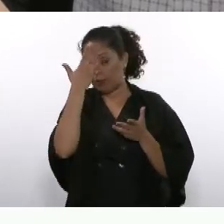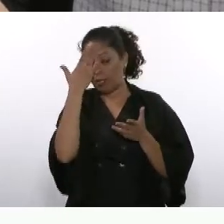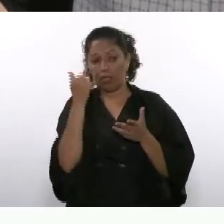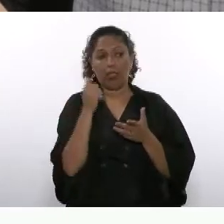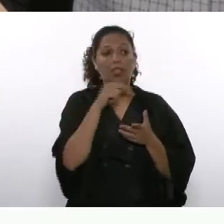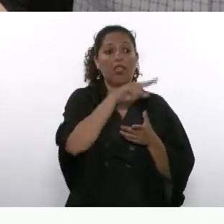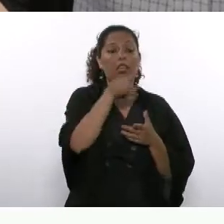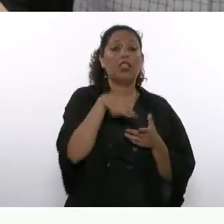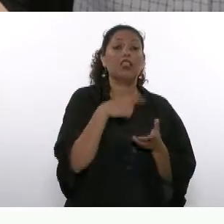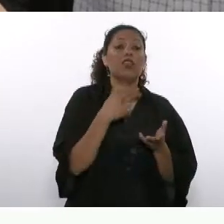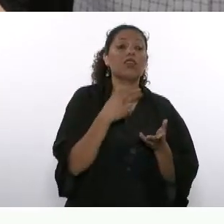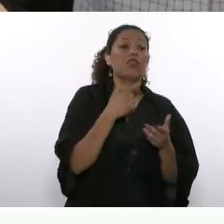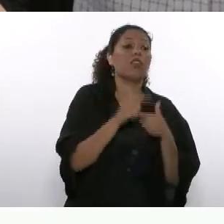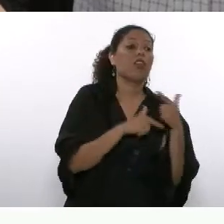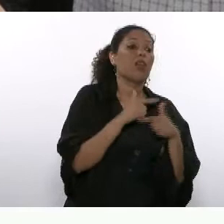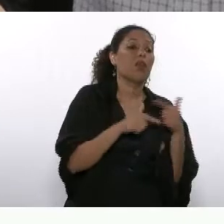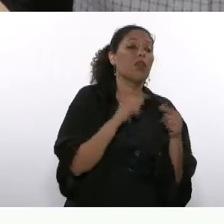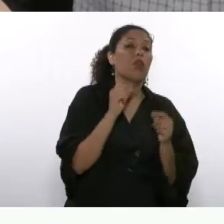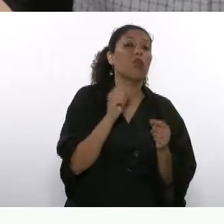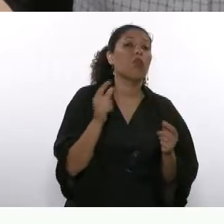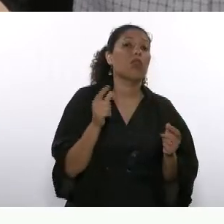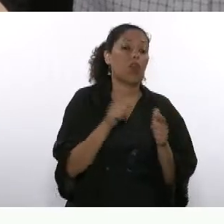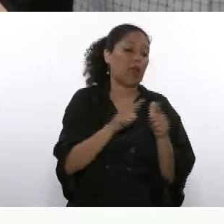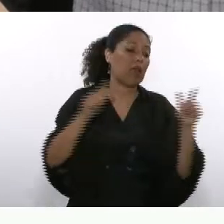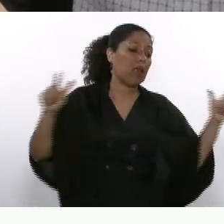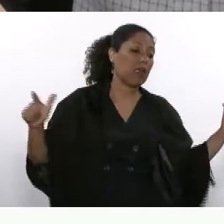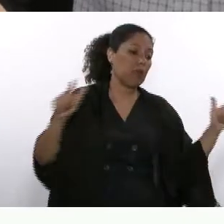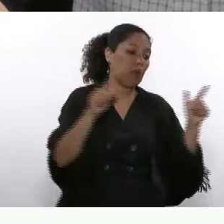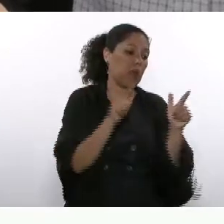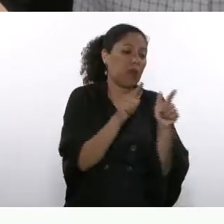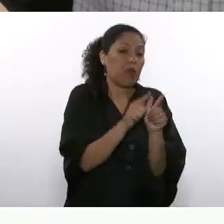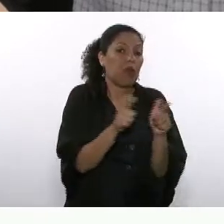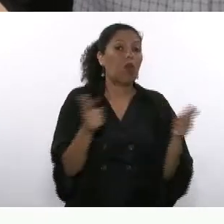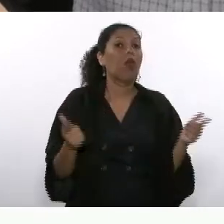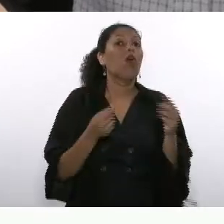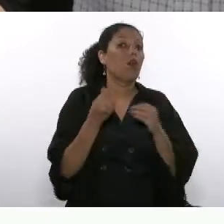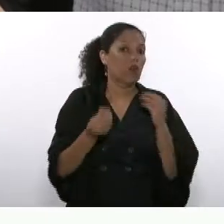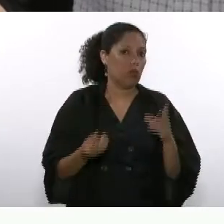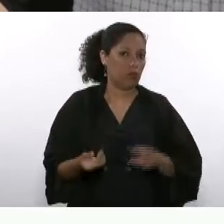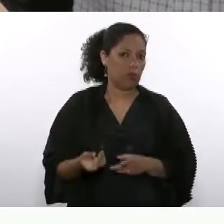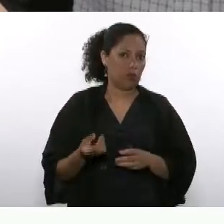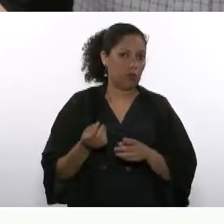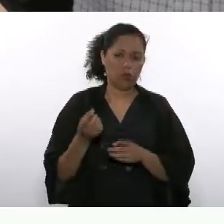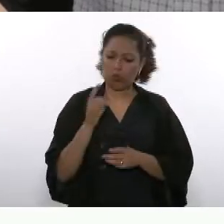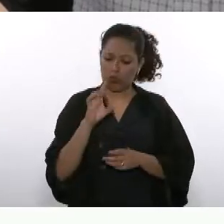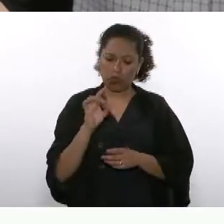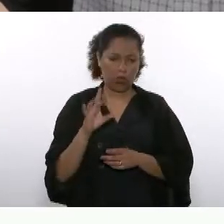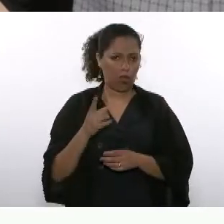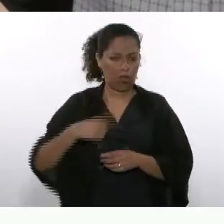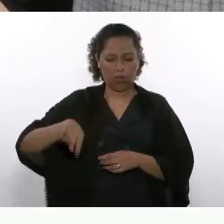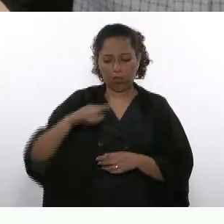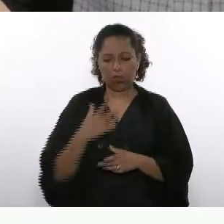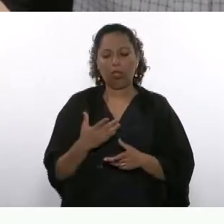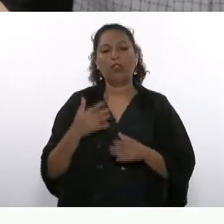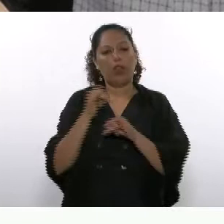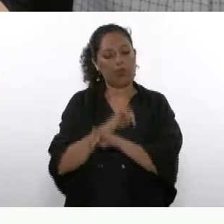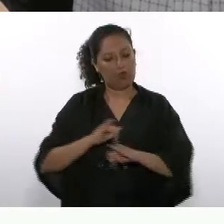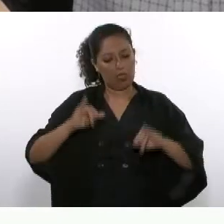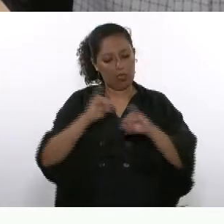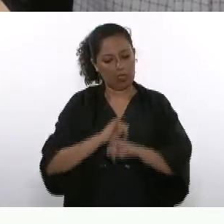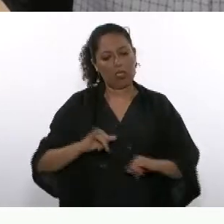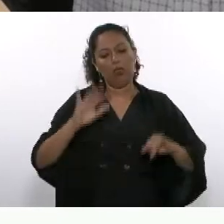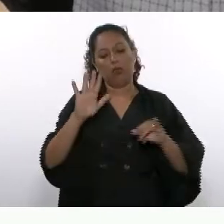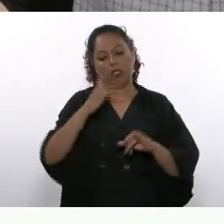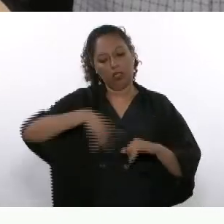Cadastur é saber o tamanho da indústria do turismo em cada estado. A gente faz campanhas, mas a gente precisa de mais gás para